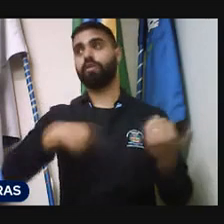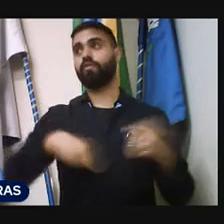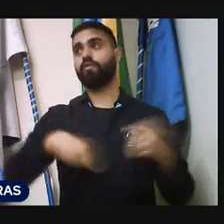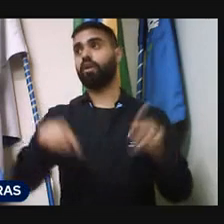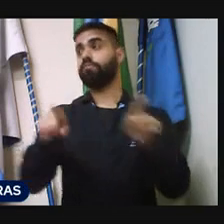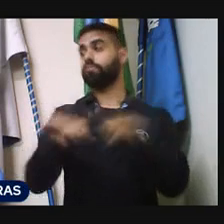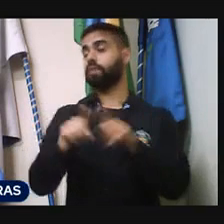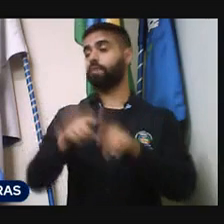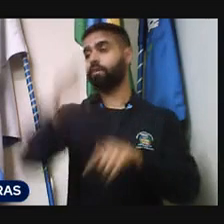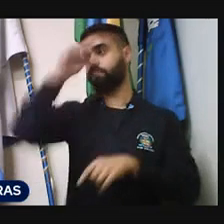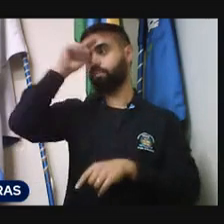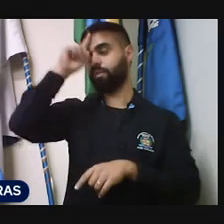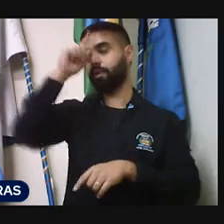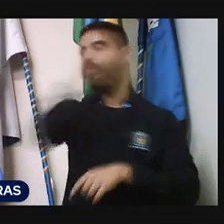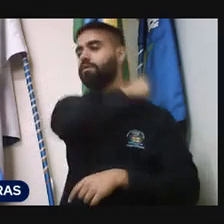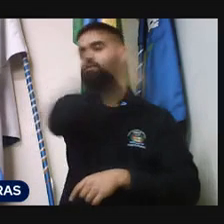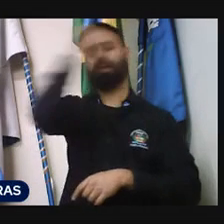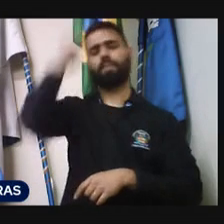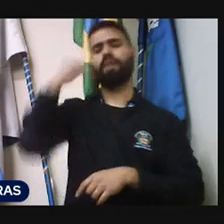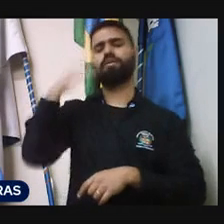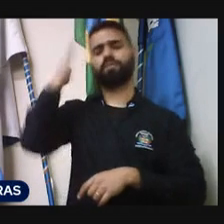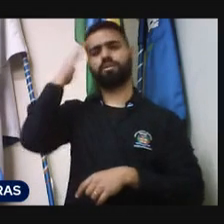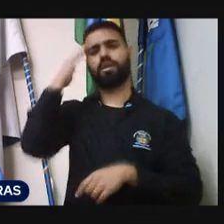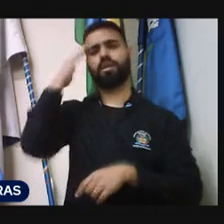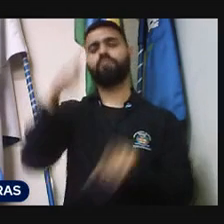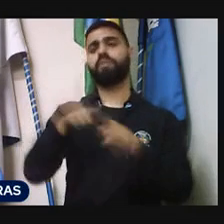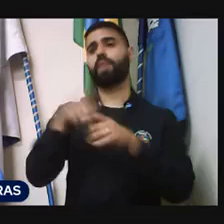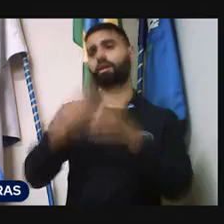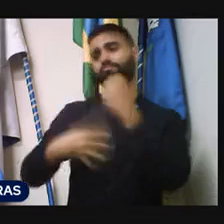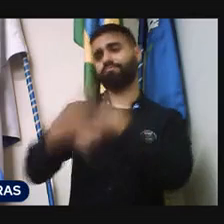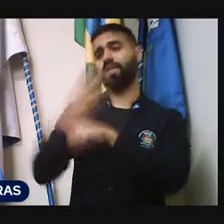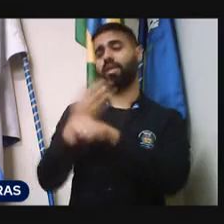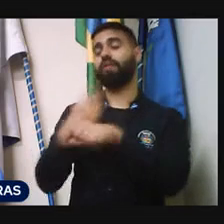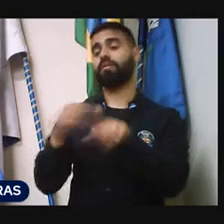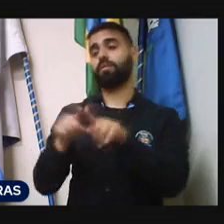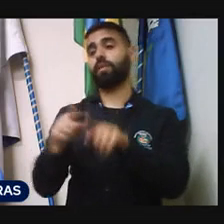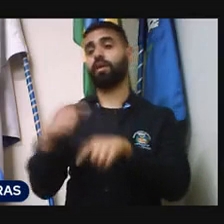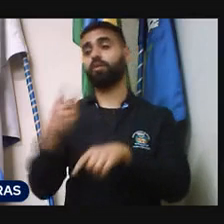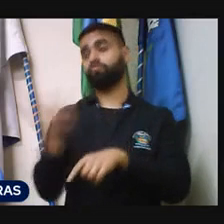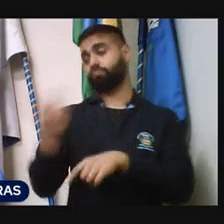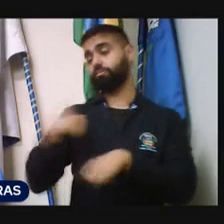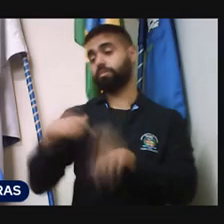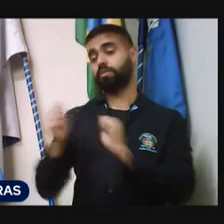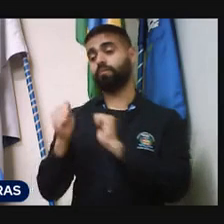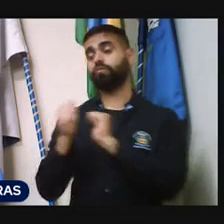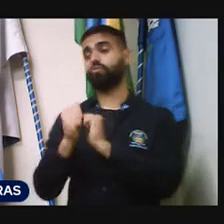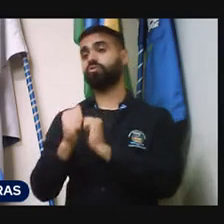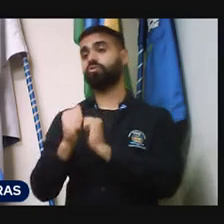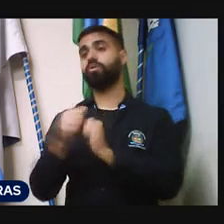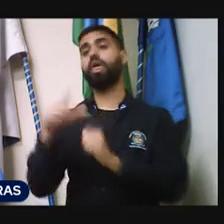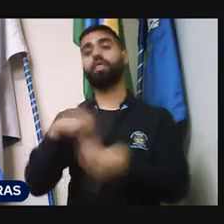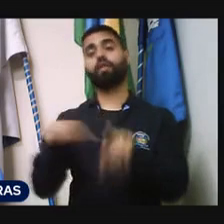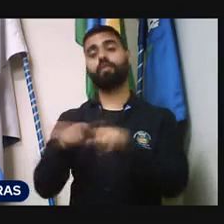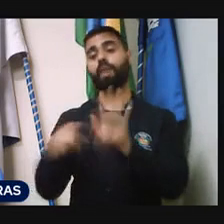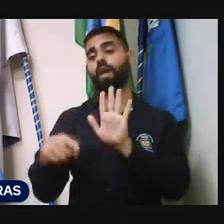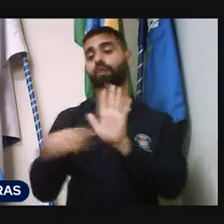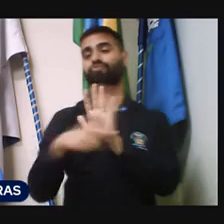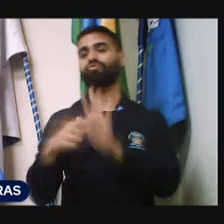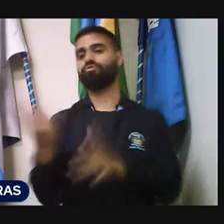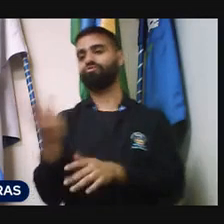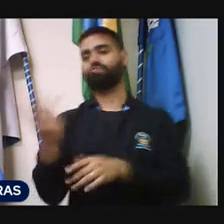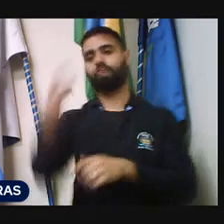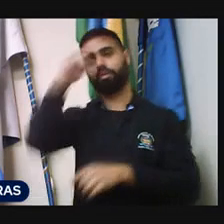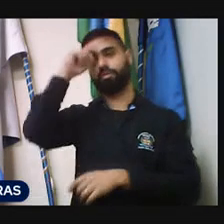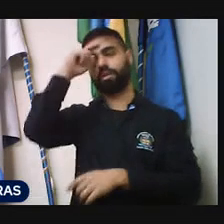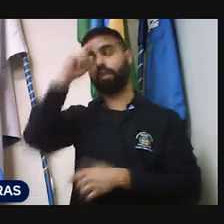para o Hospital de Santa Isabel que a gente sabe que na legislatura tão bem nela a gente estava aqui junto houve repasse para as duas